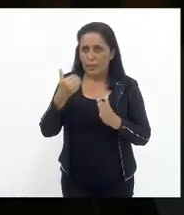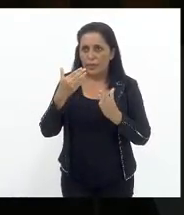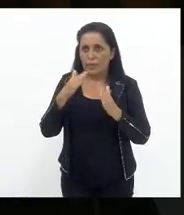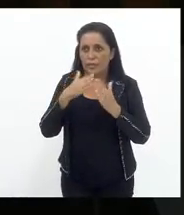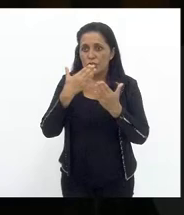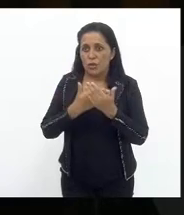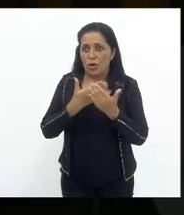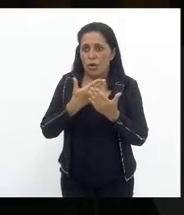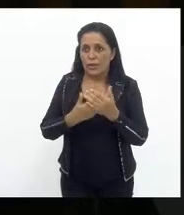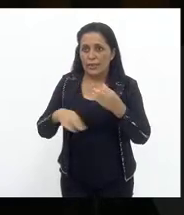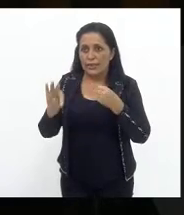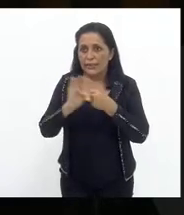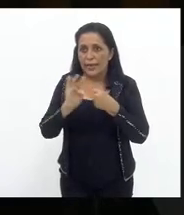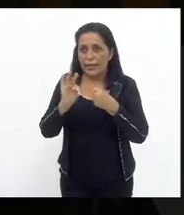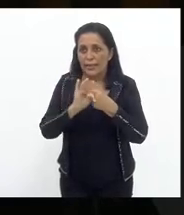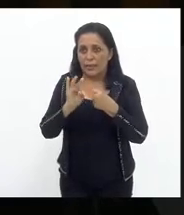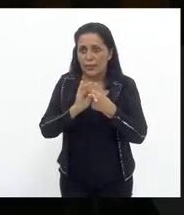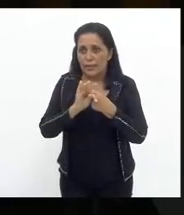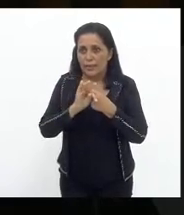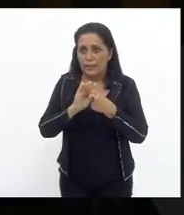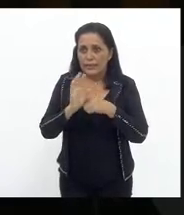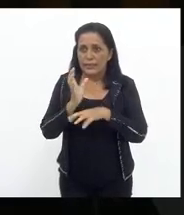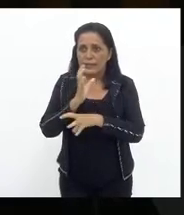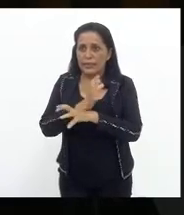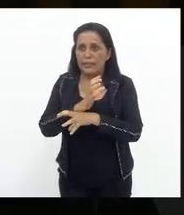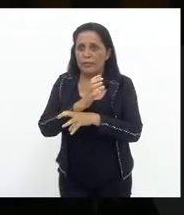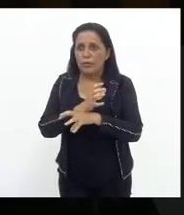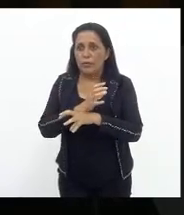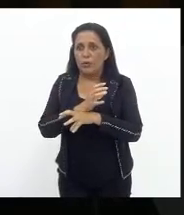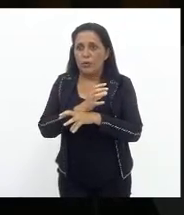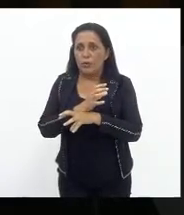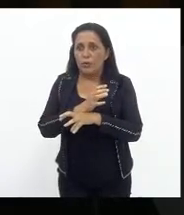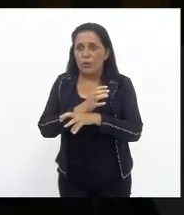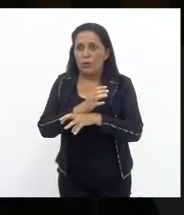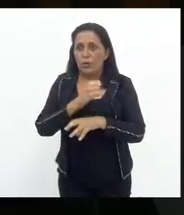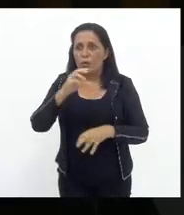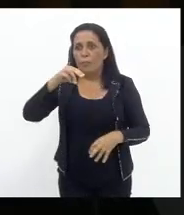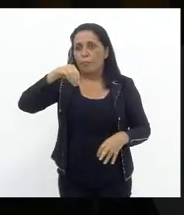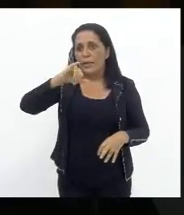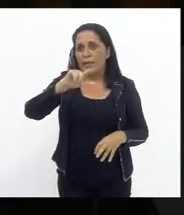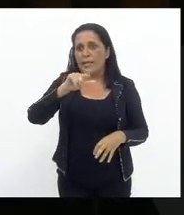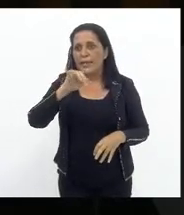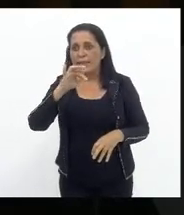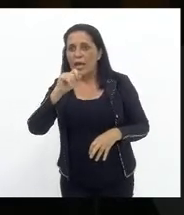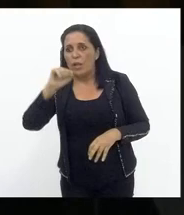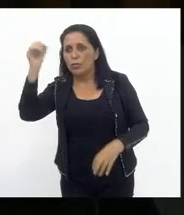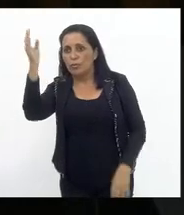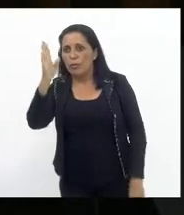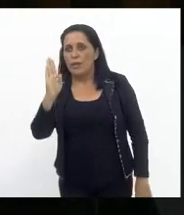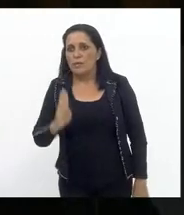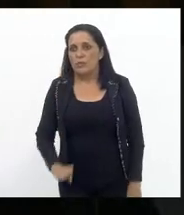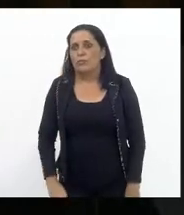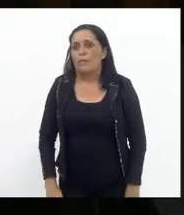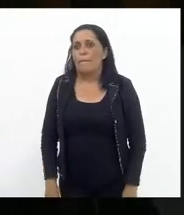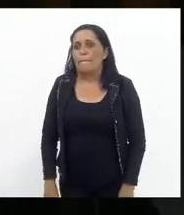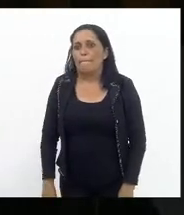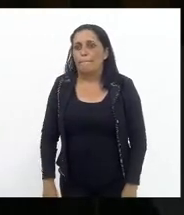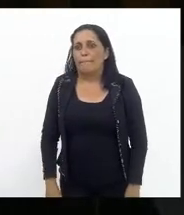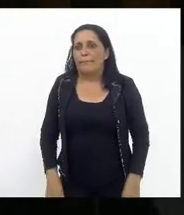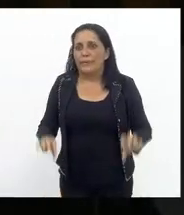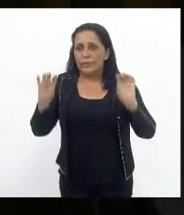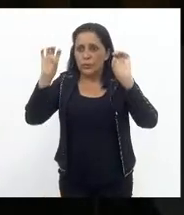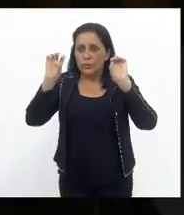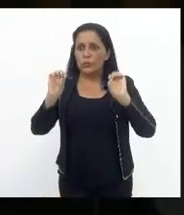escola técnico cívico-militar do Brasil. Do Brasil. A